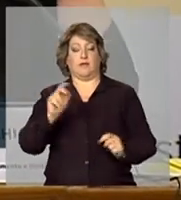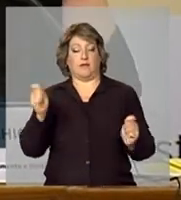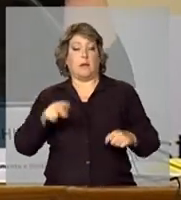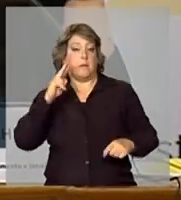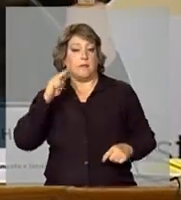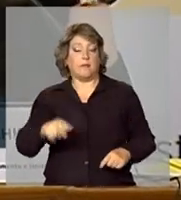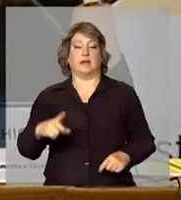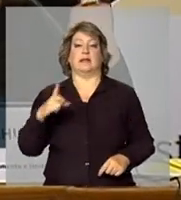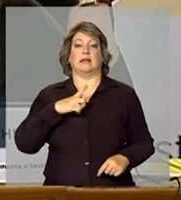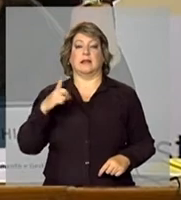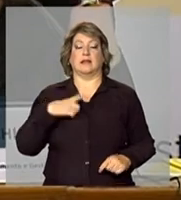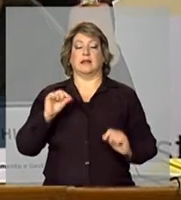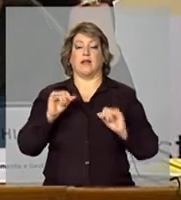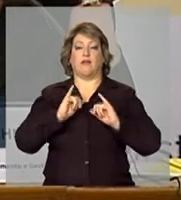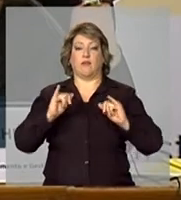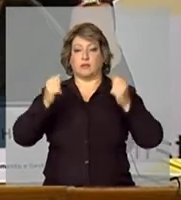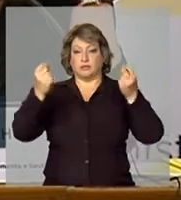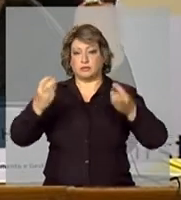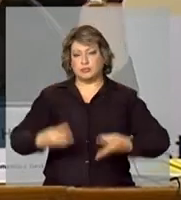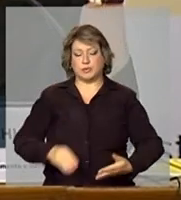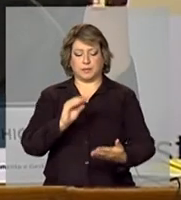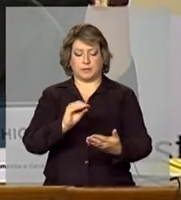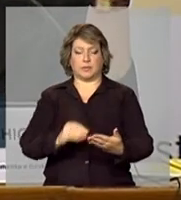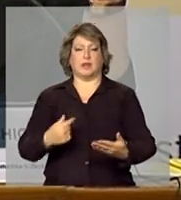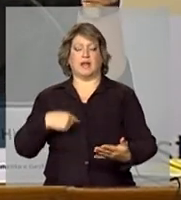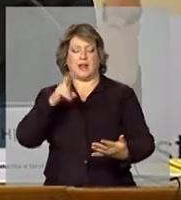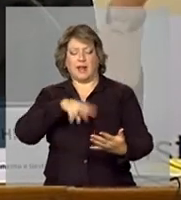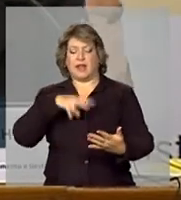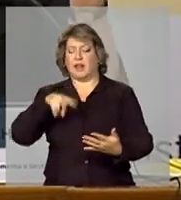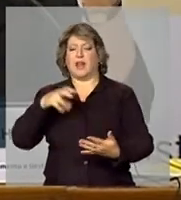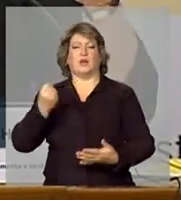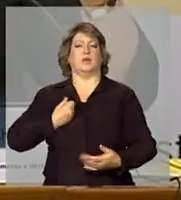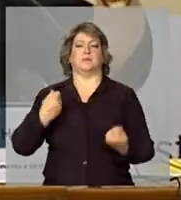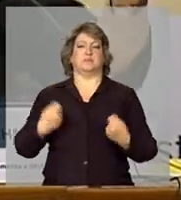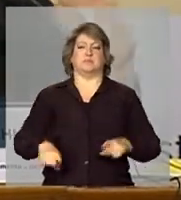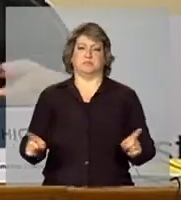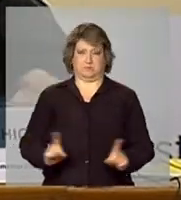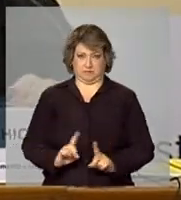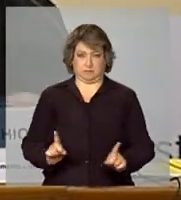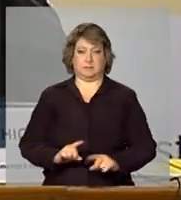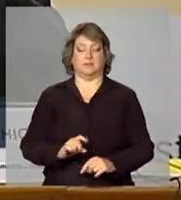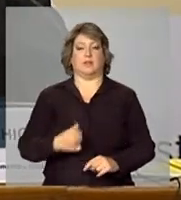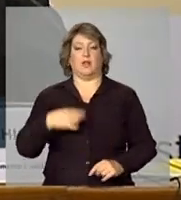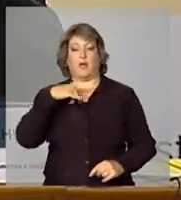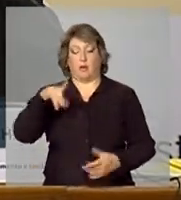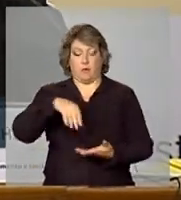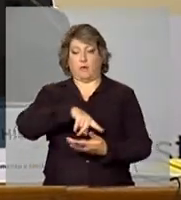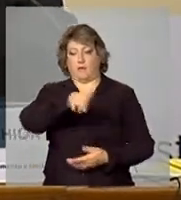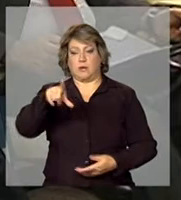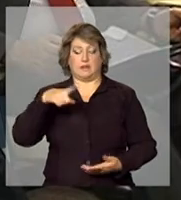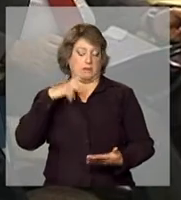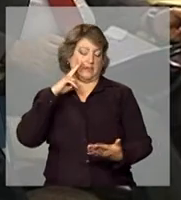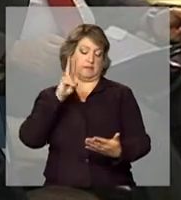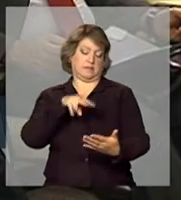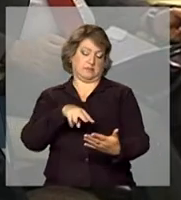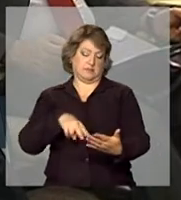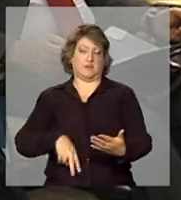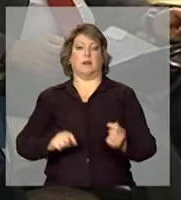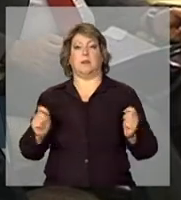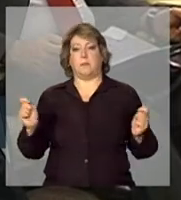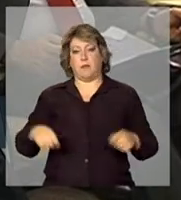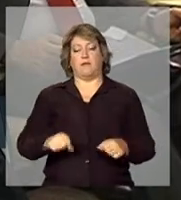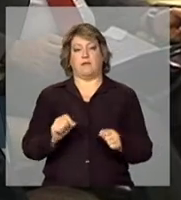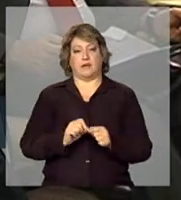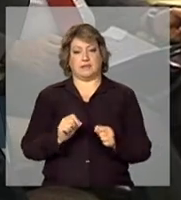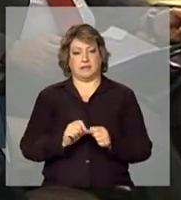vocês poderão ter Então esse não vou ficar aqui lendo o número que acho que não tem sentido né achei que uma cópia na mão vocês podem